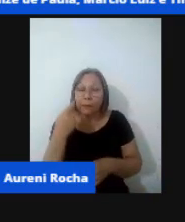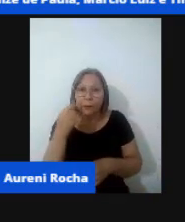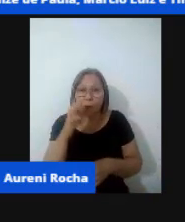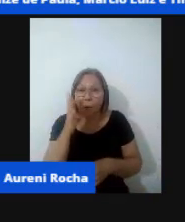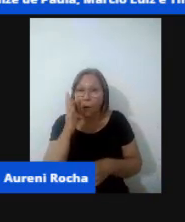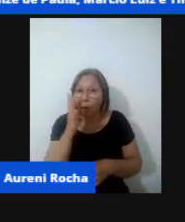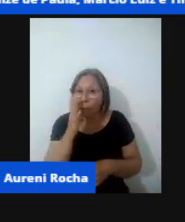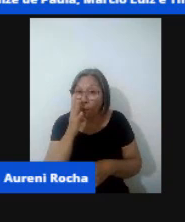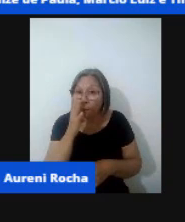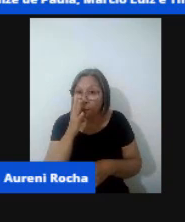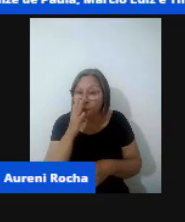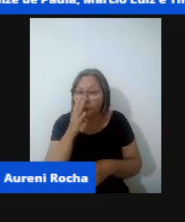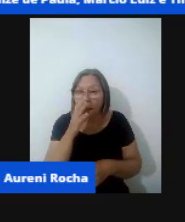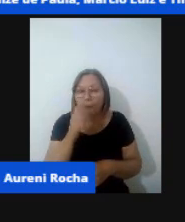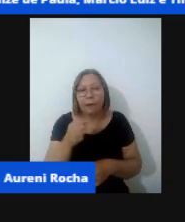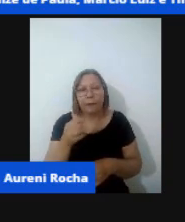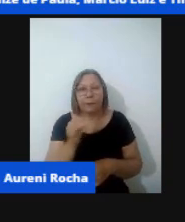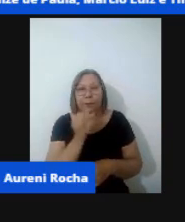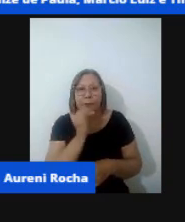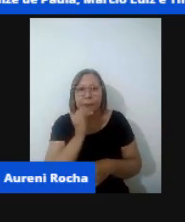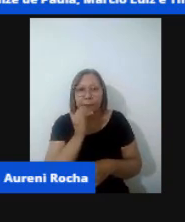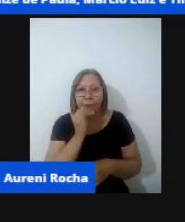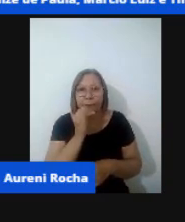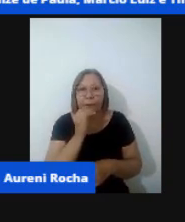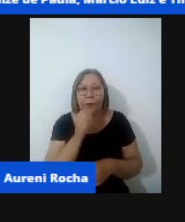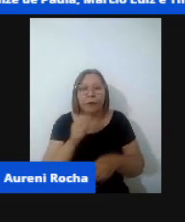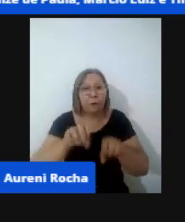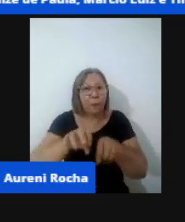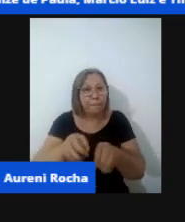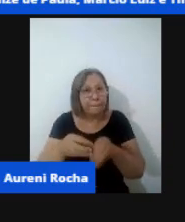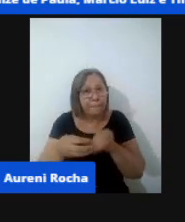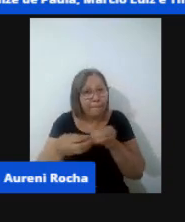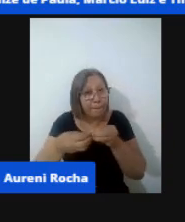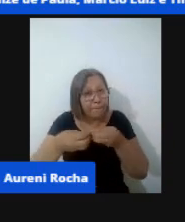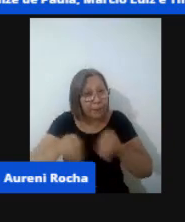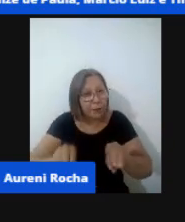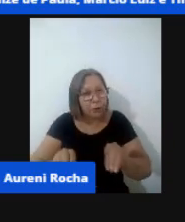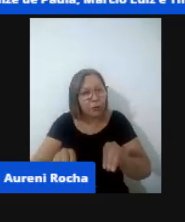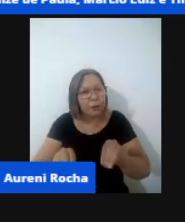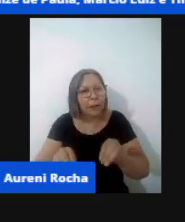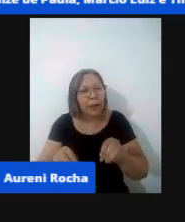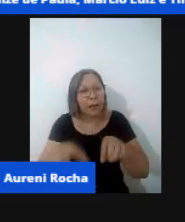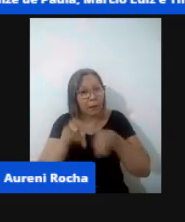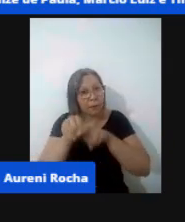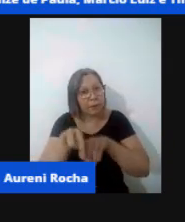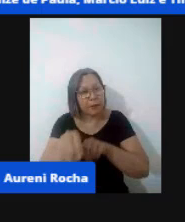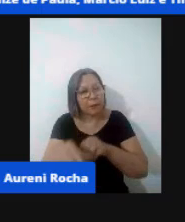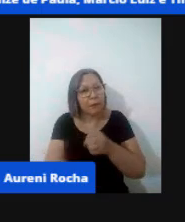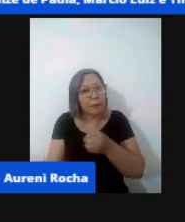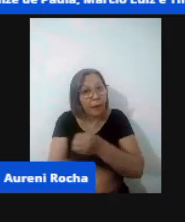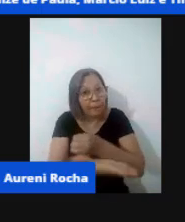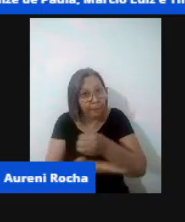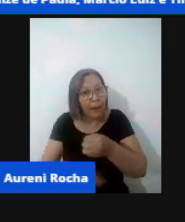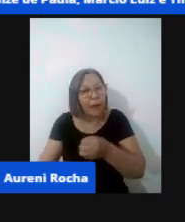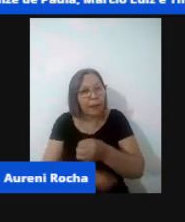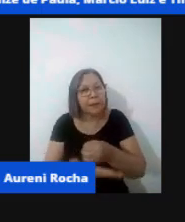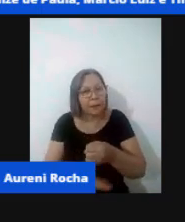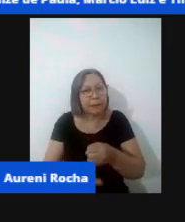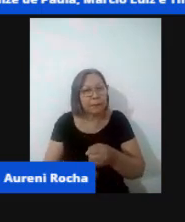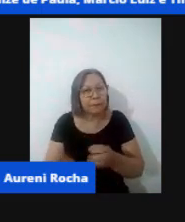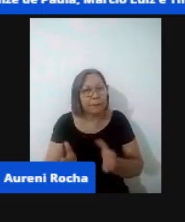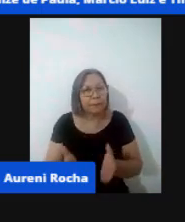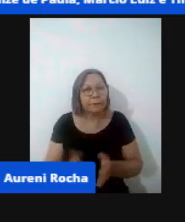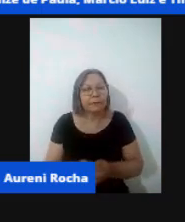da base. A partir do momento que eu proporciono para essa criança um